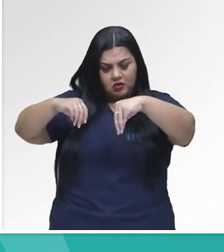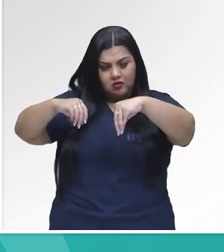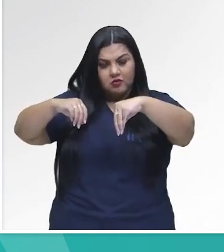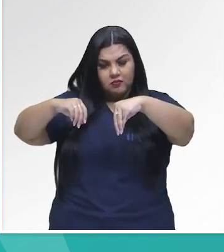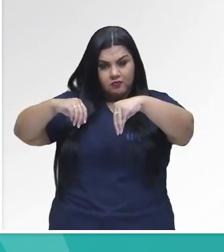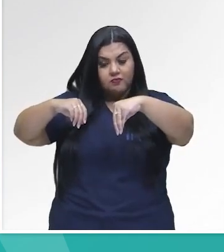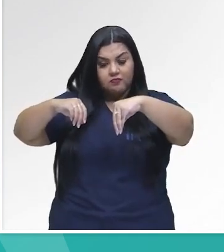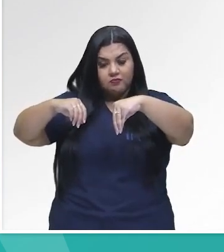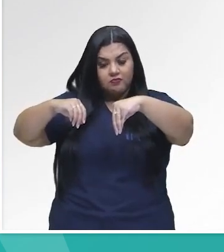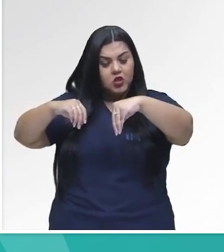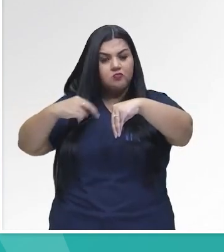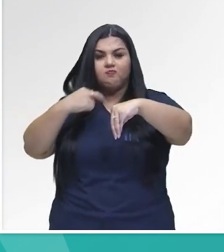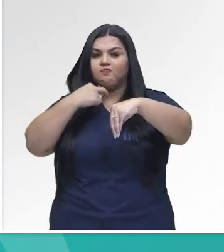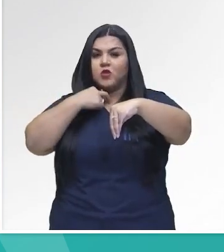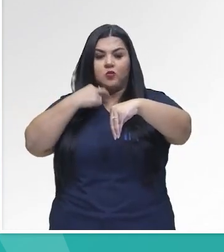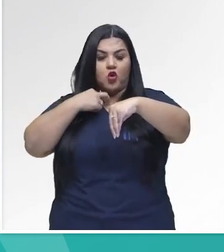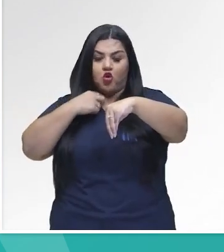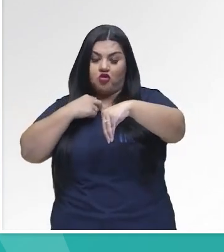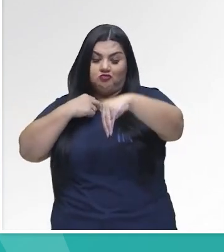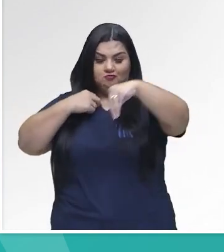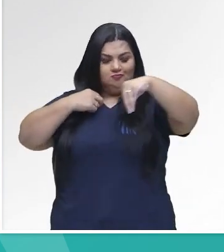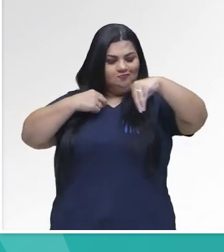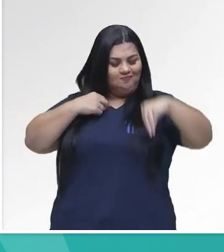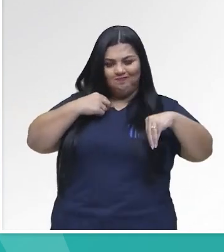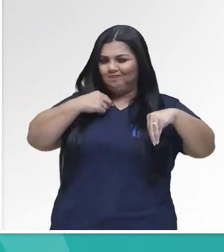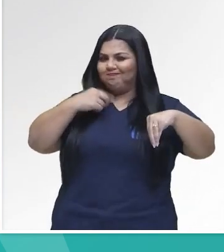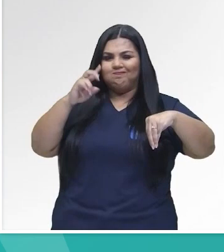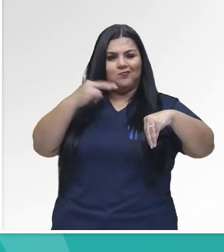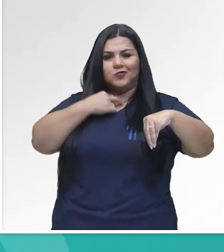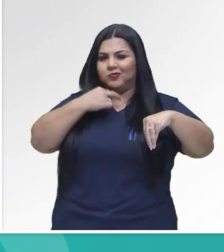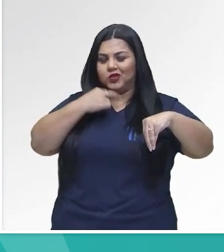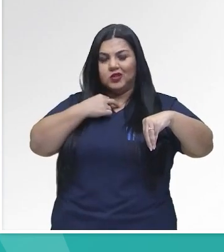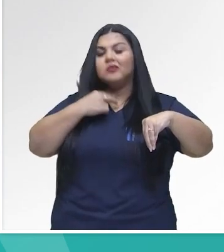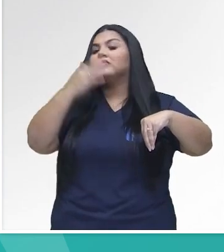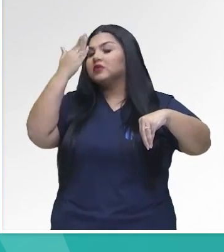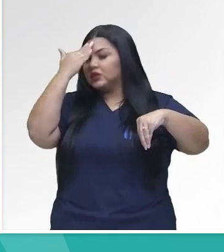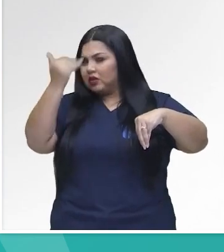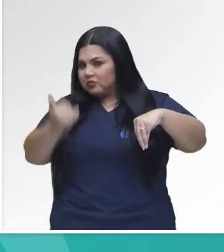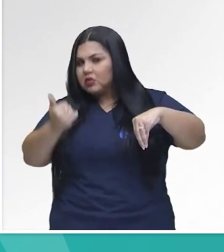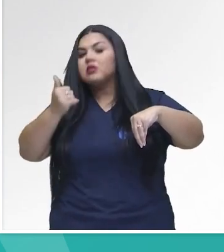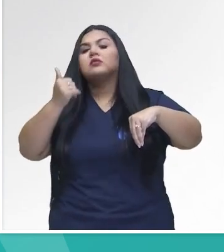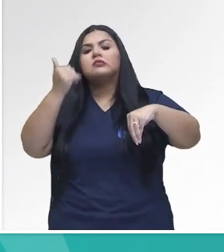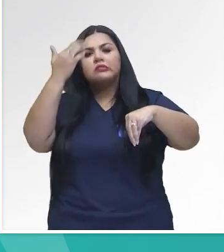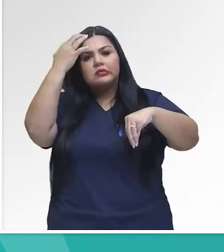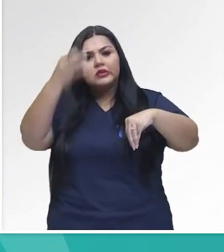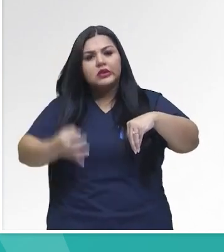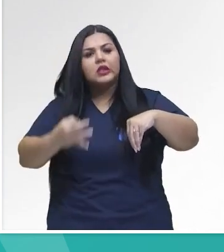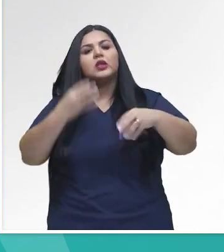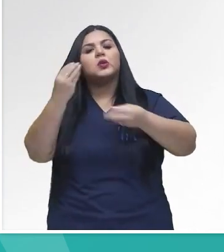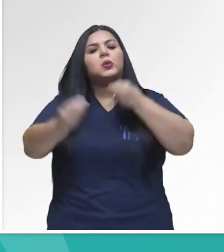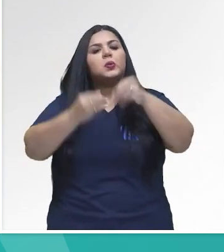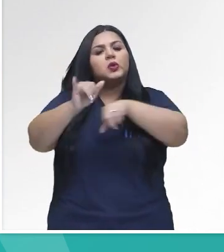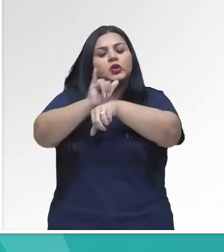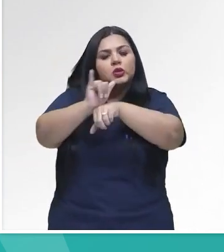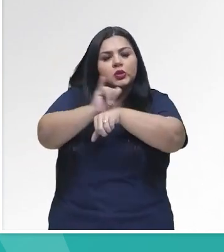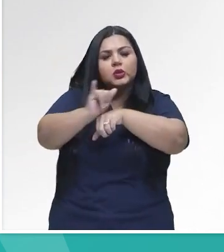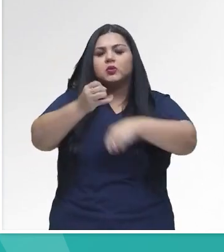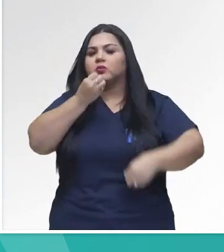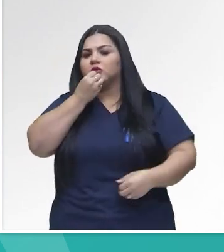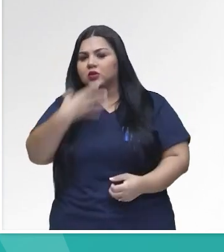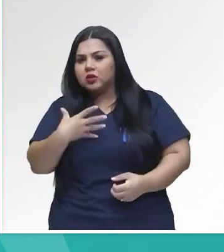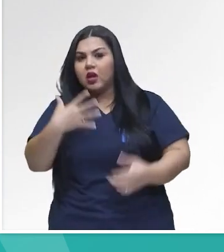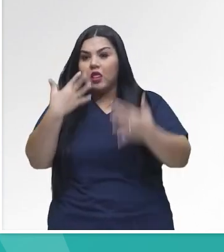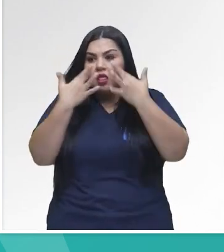jogada, você não pode voltar atrás do seu lance, então você tem que saber muito bem, ter uma estratégia muito boa, ter